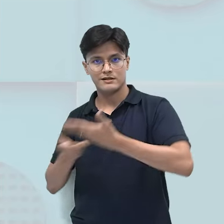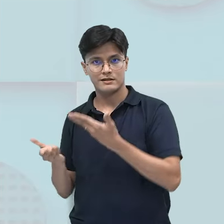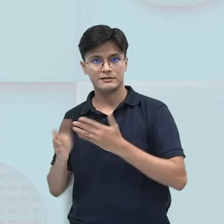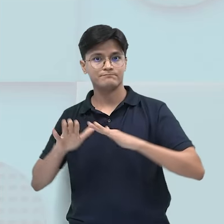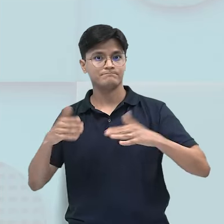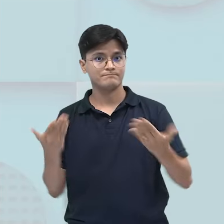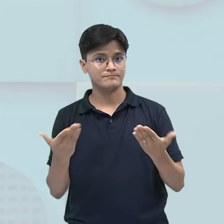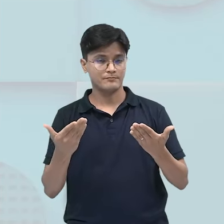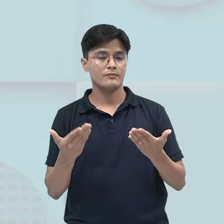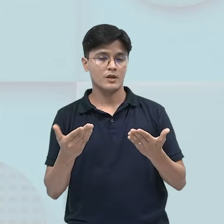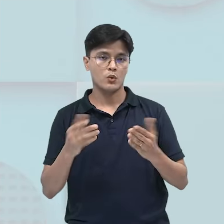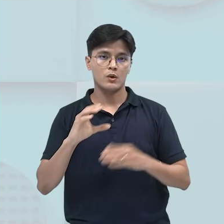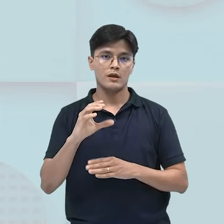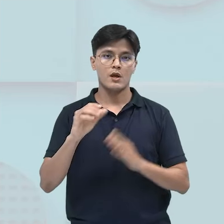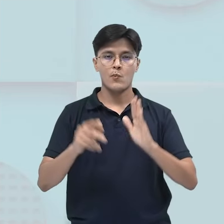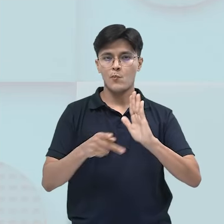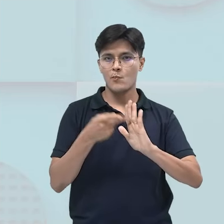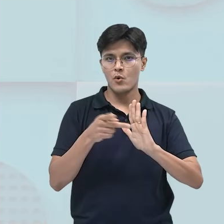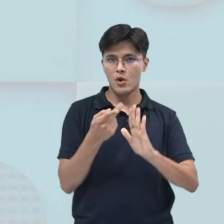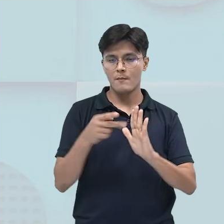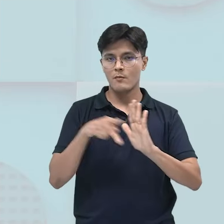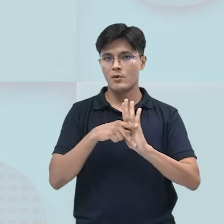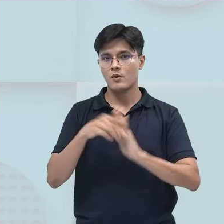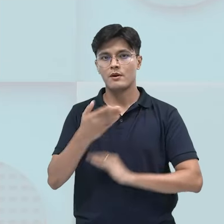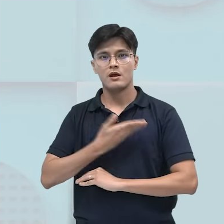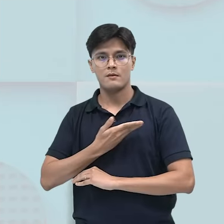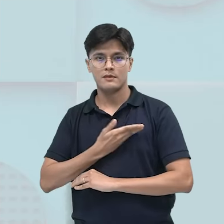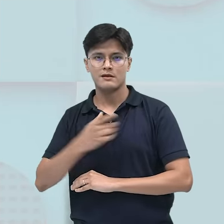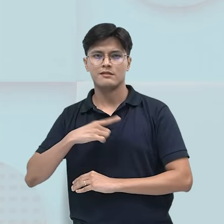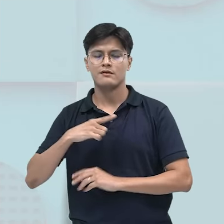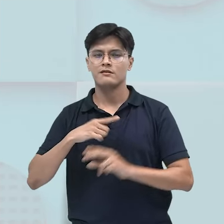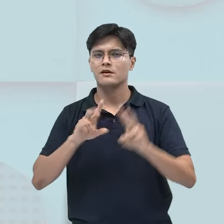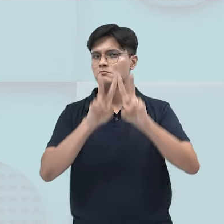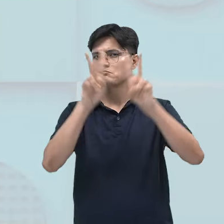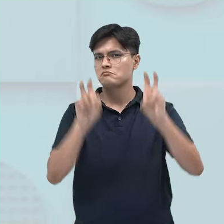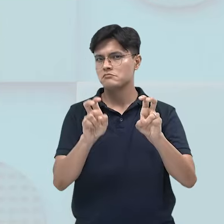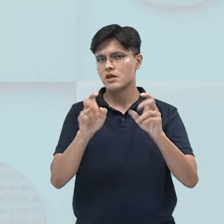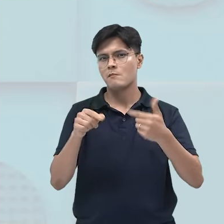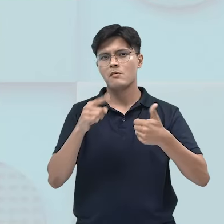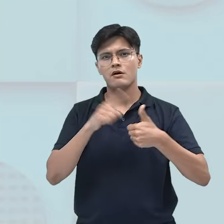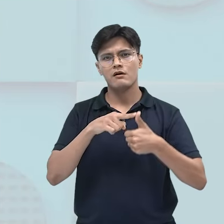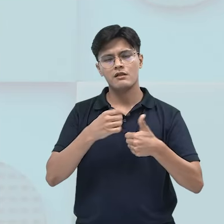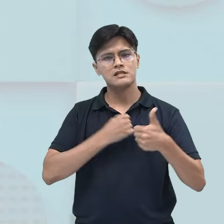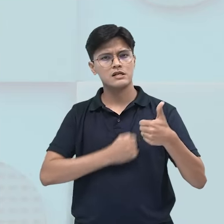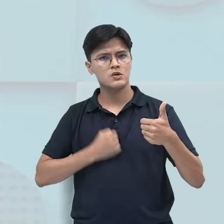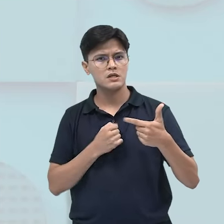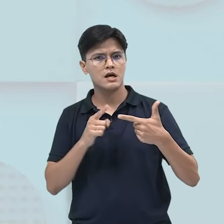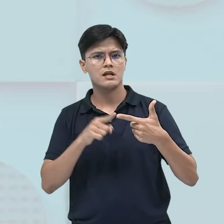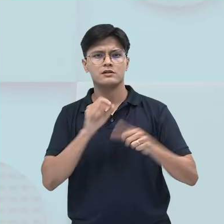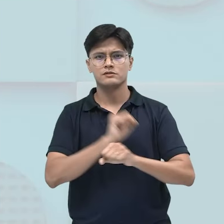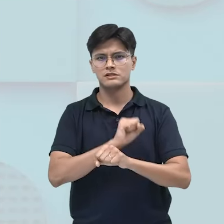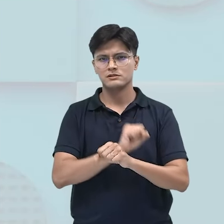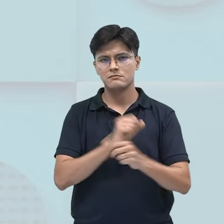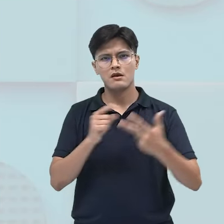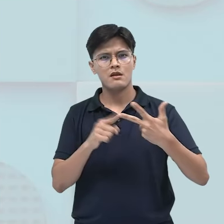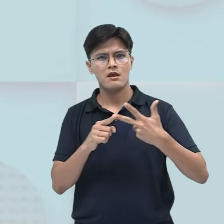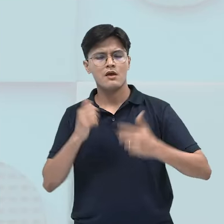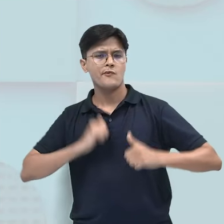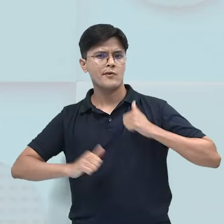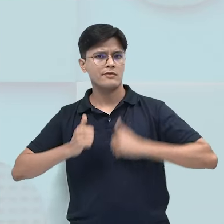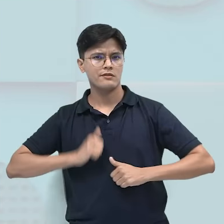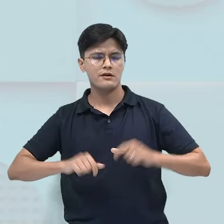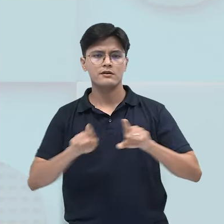cantiga de amigo, vai abordar temas como a saudade, a espera, a ansiedade e